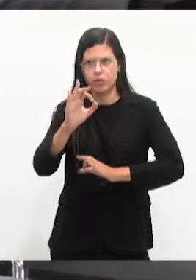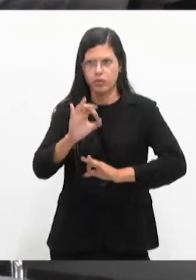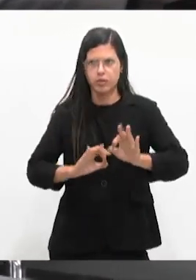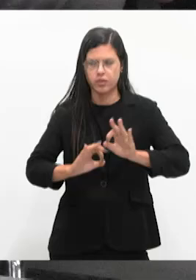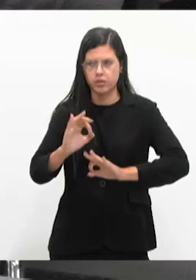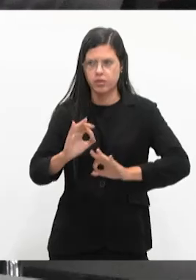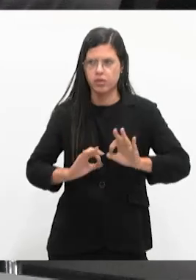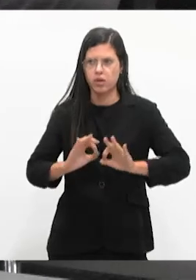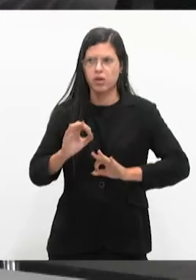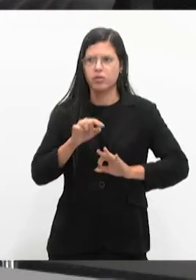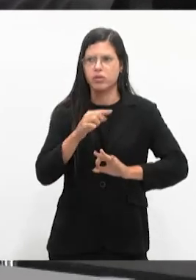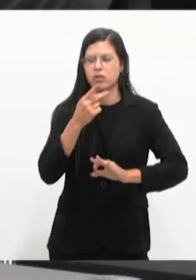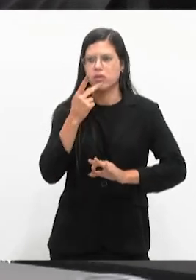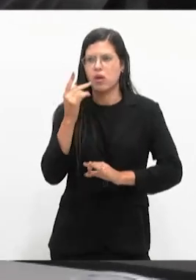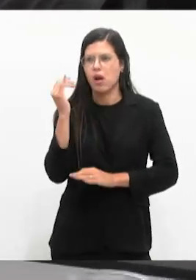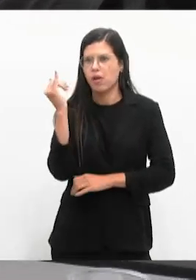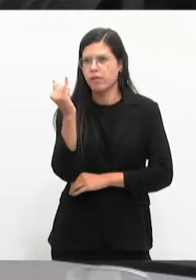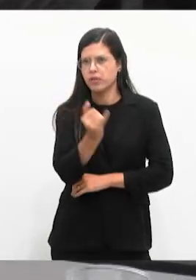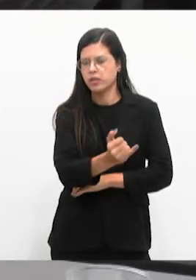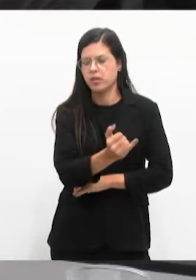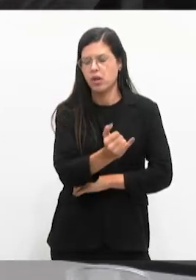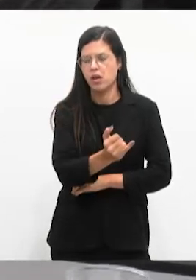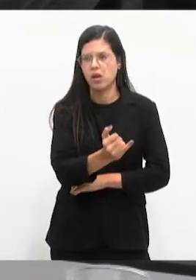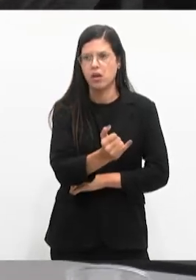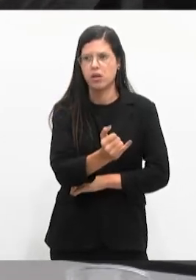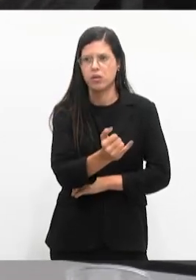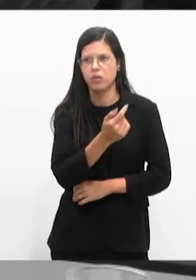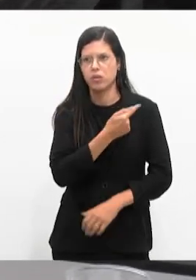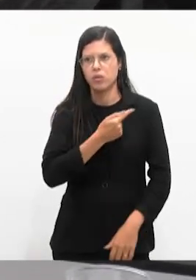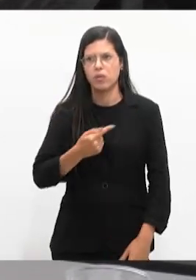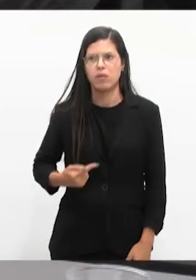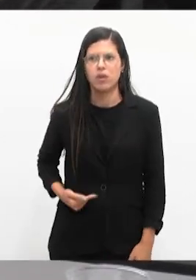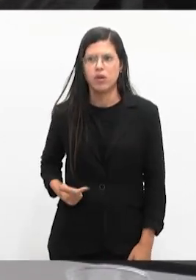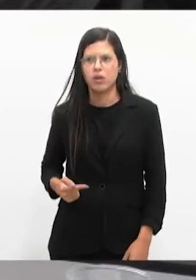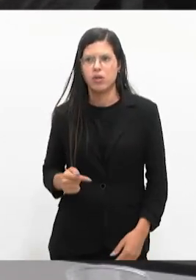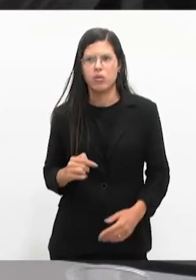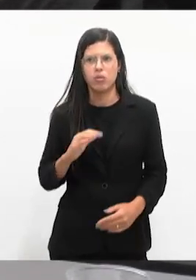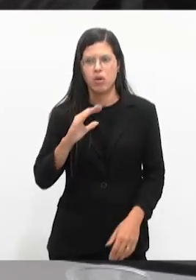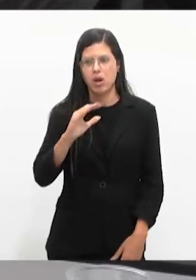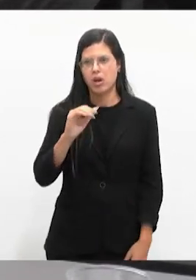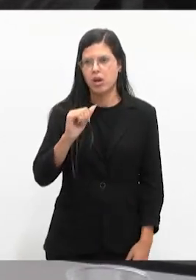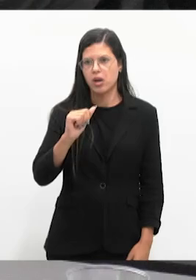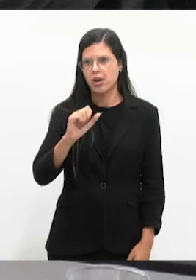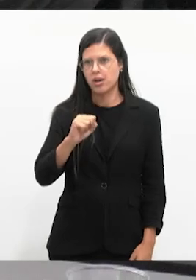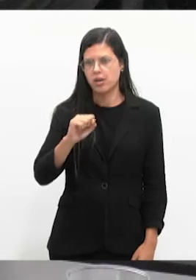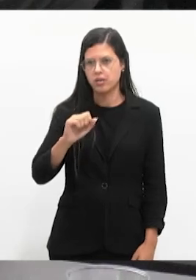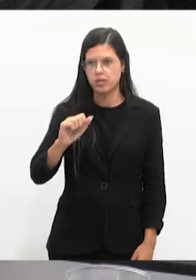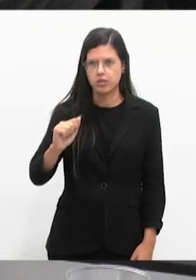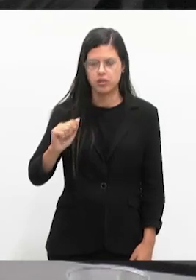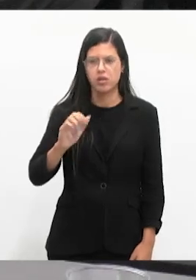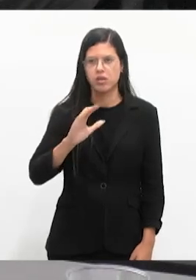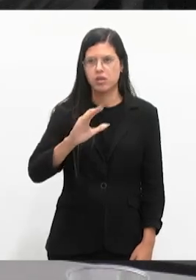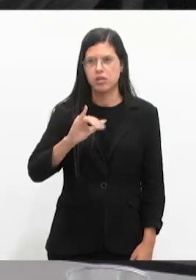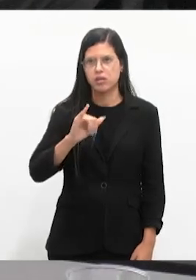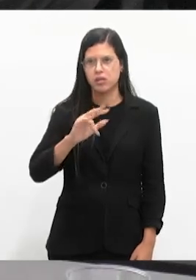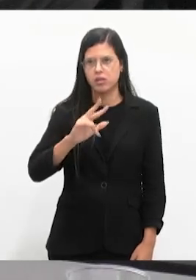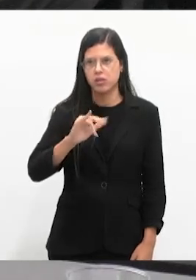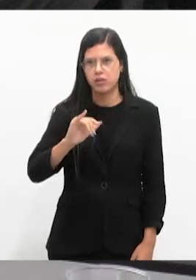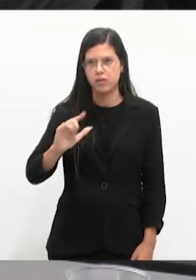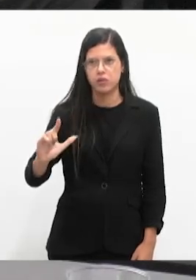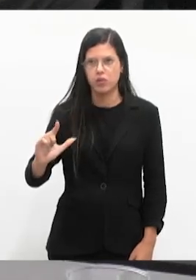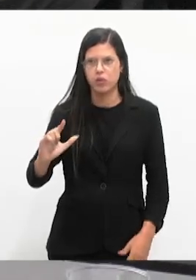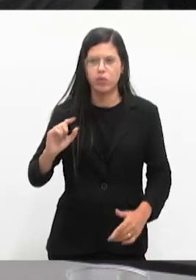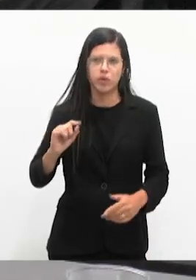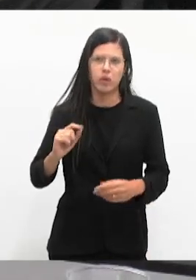falou, avisar ao governo, à Casa Civil, para que preparar o que pode, que não pode ser